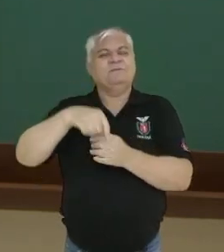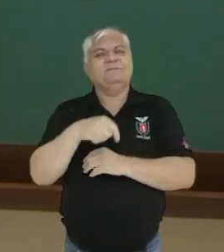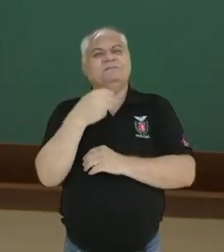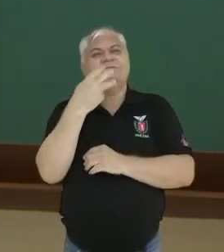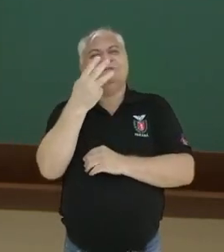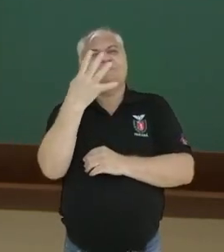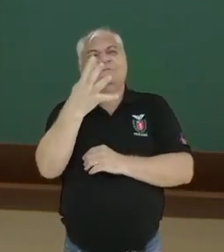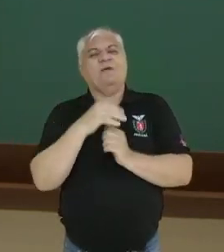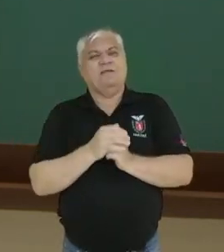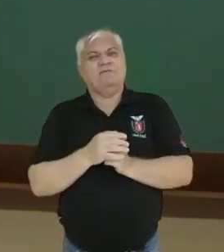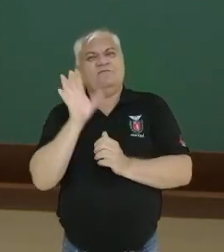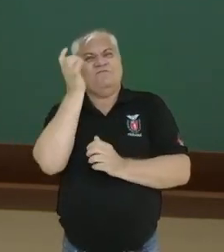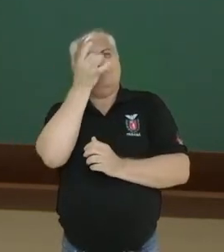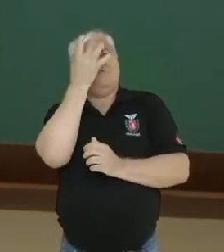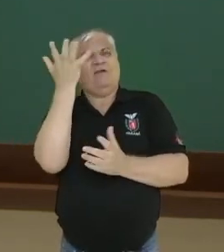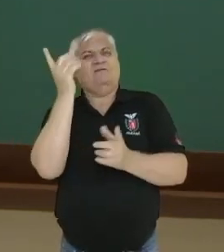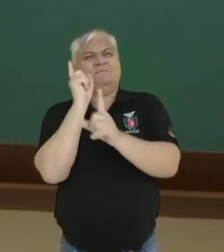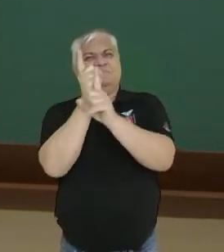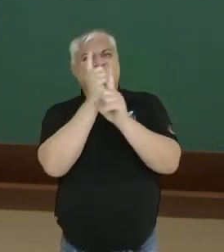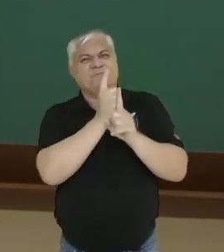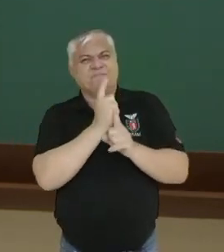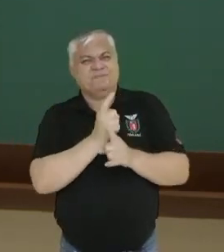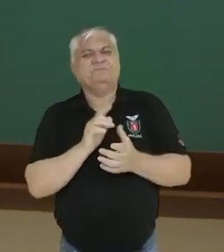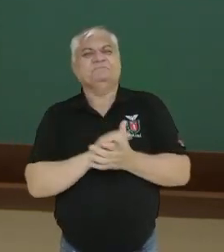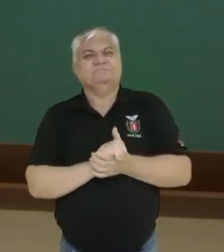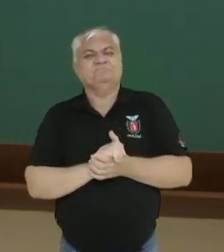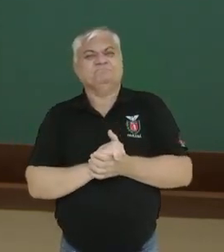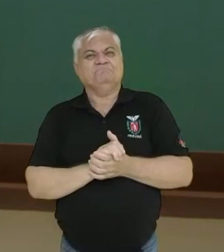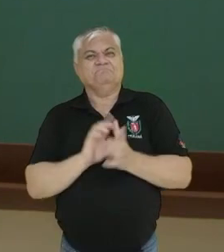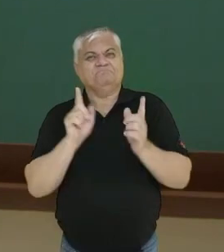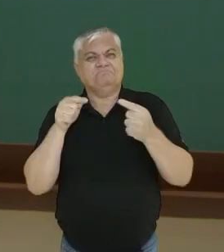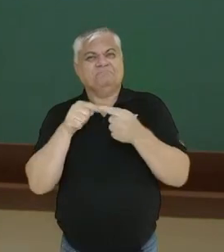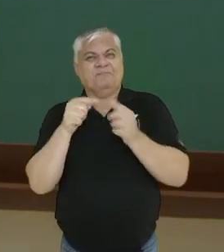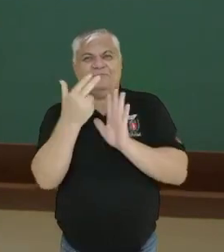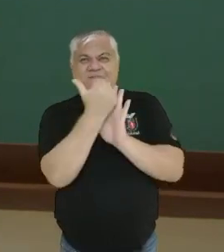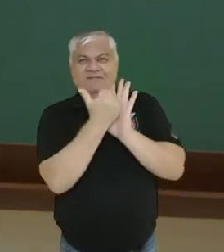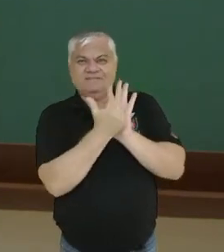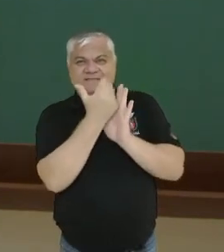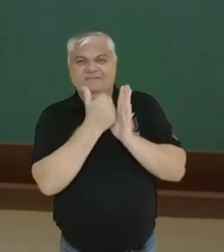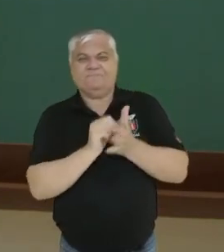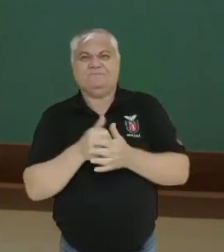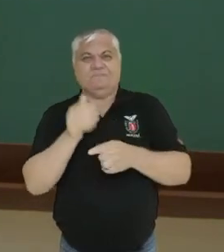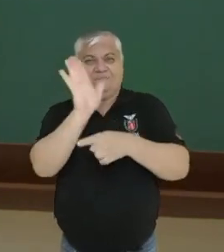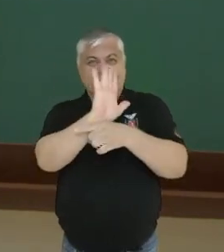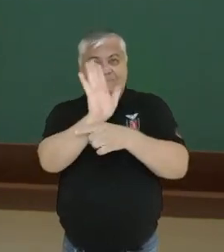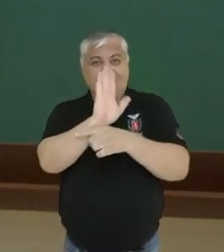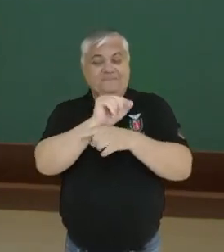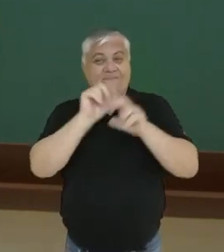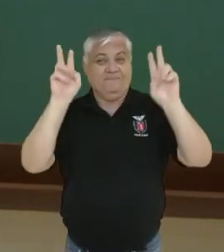essas questões de Pitágoras ali no meu desenho geométrico. Nesse vídeo